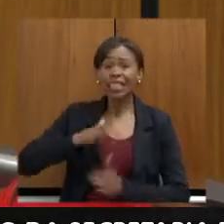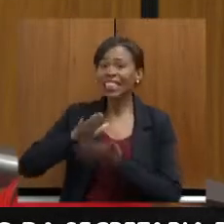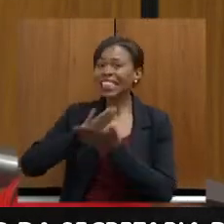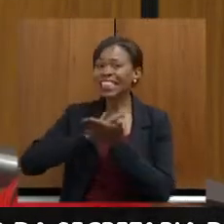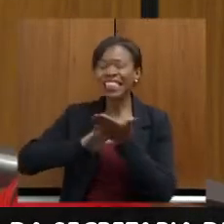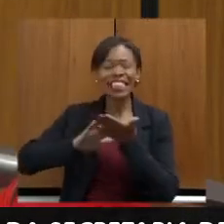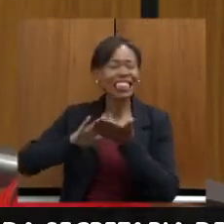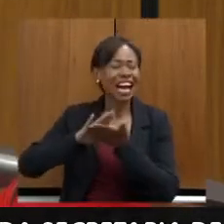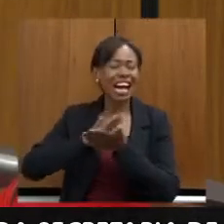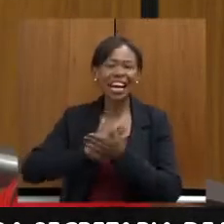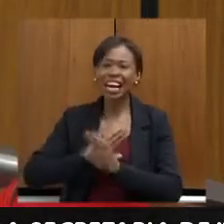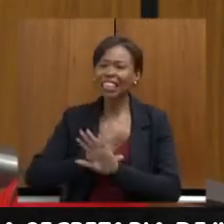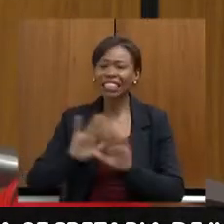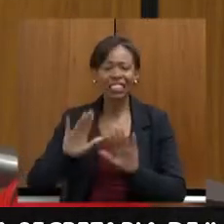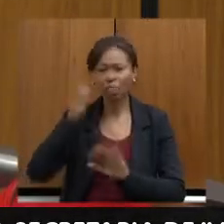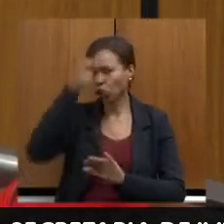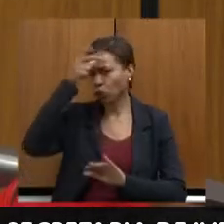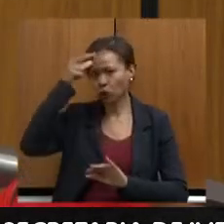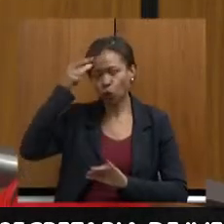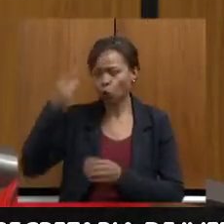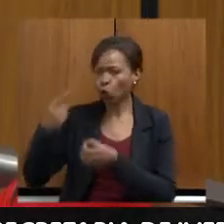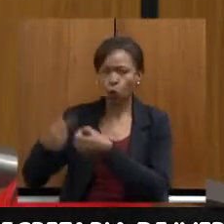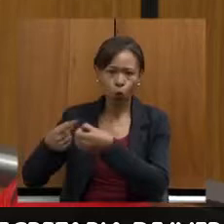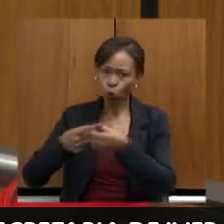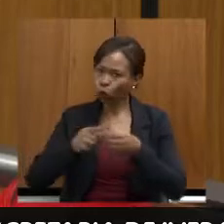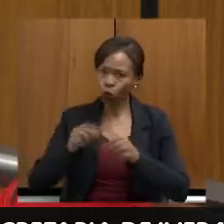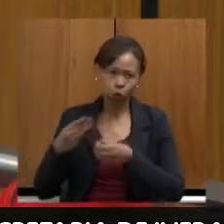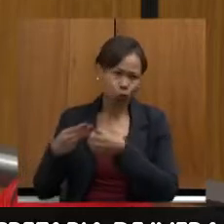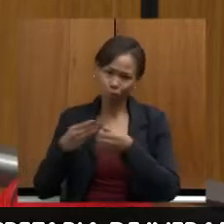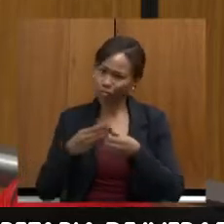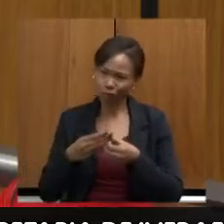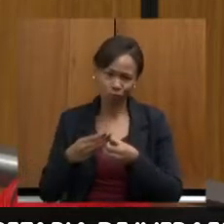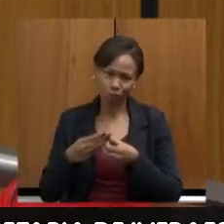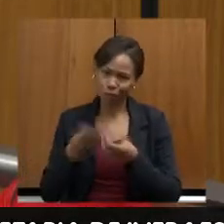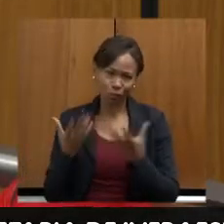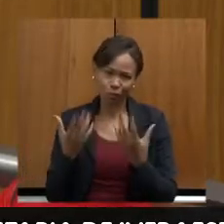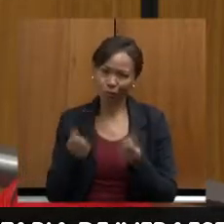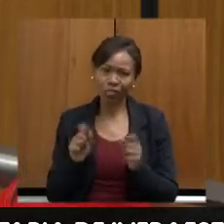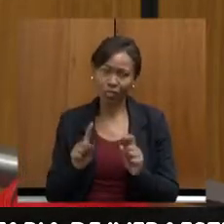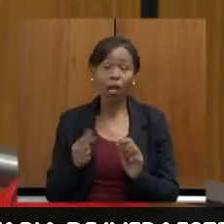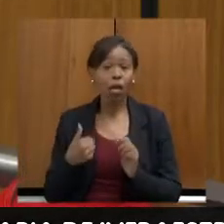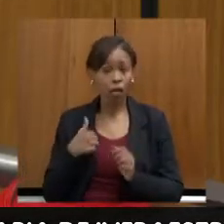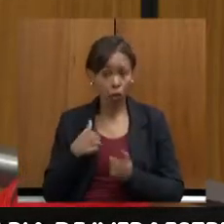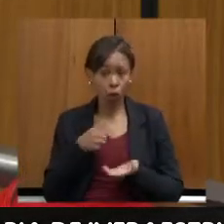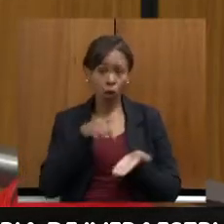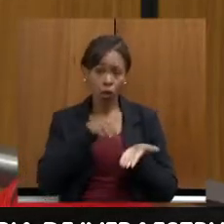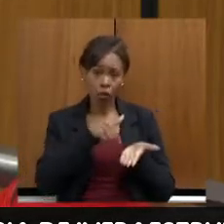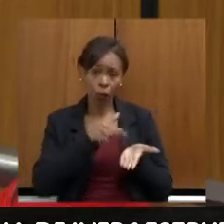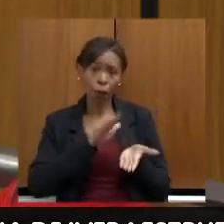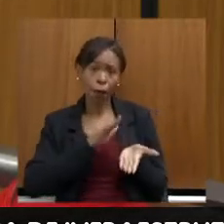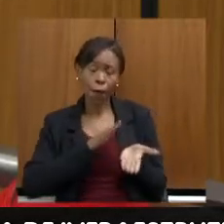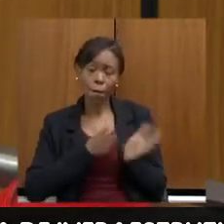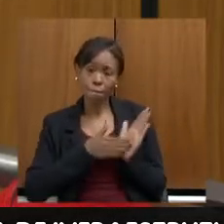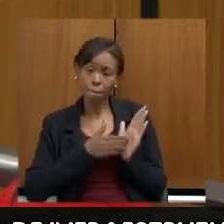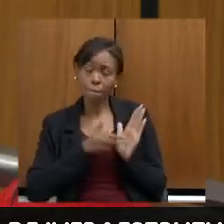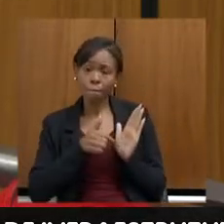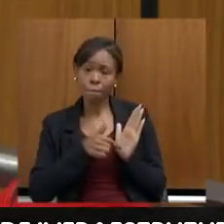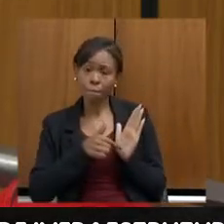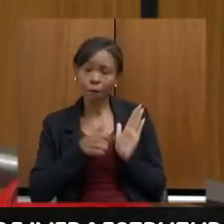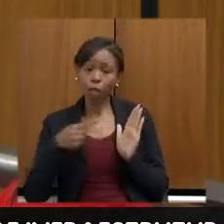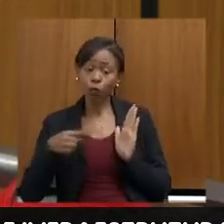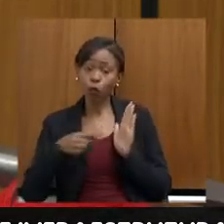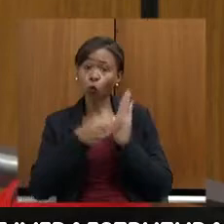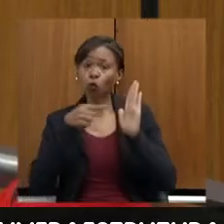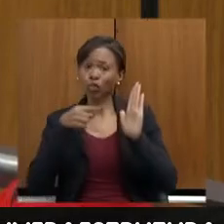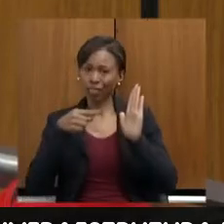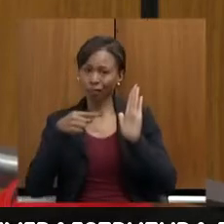e construção para a maior parte dos Municípios eu tô aqui agora com a cópia das das denúncias